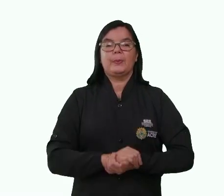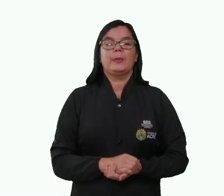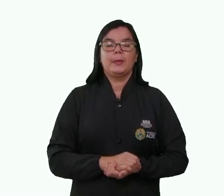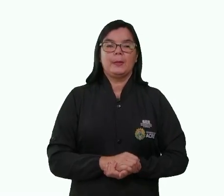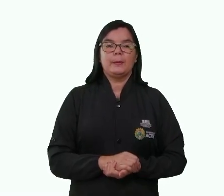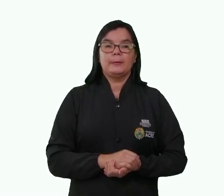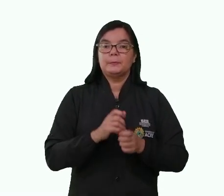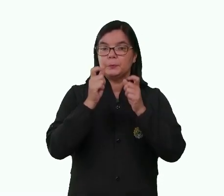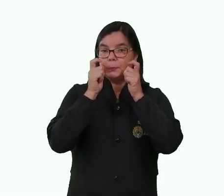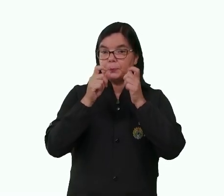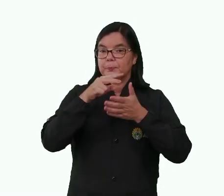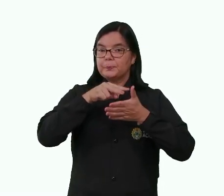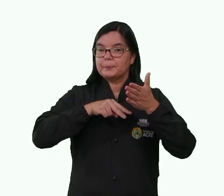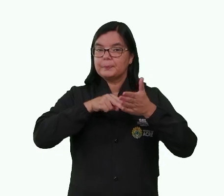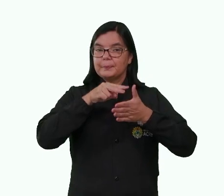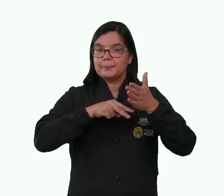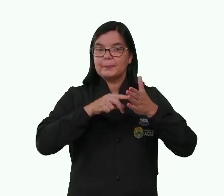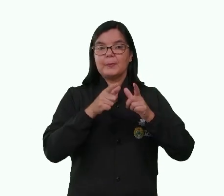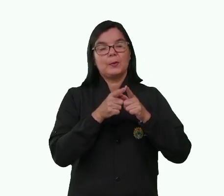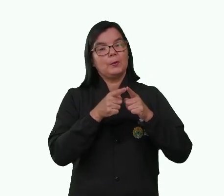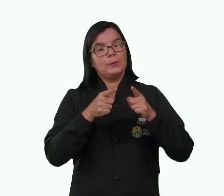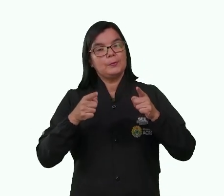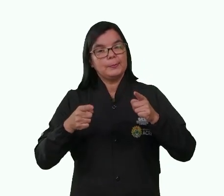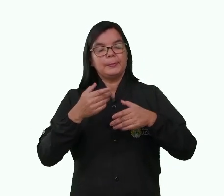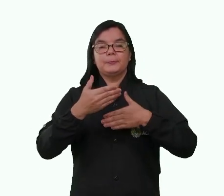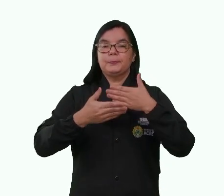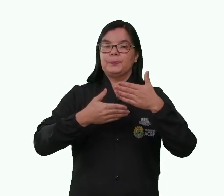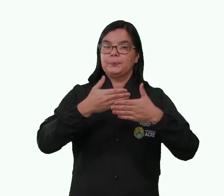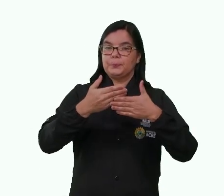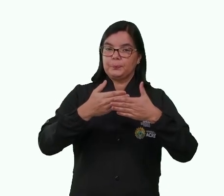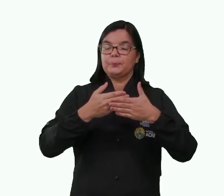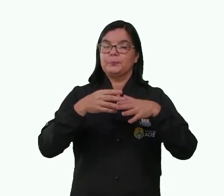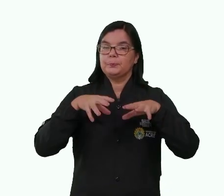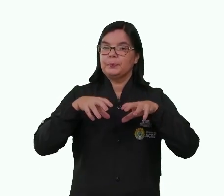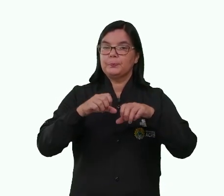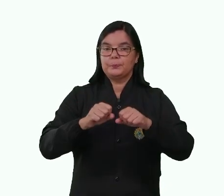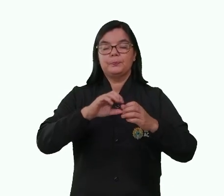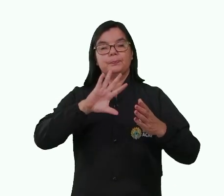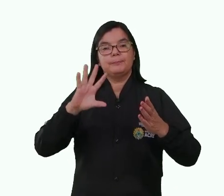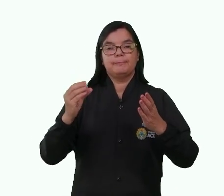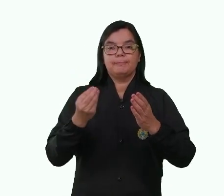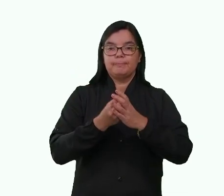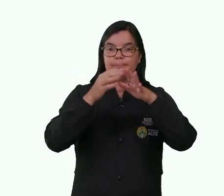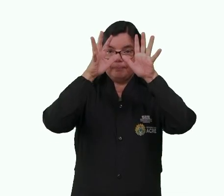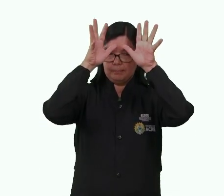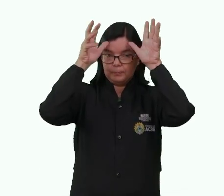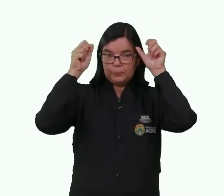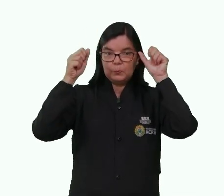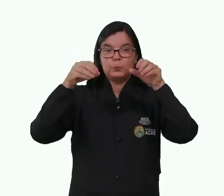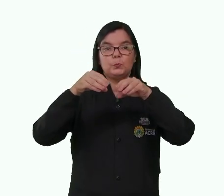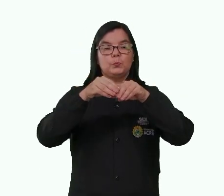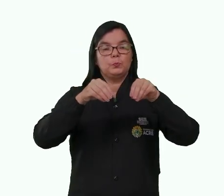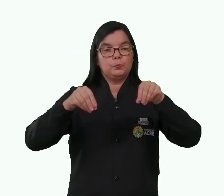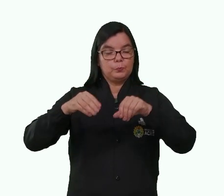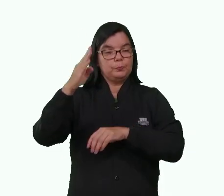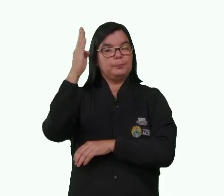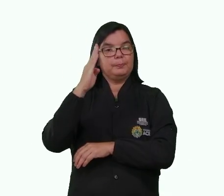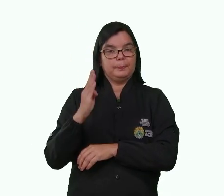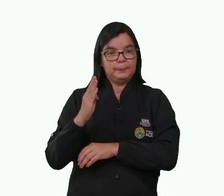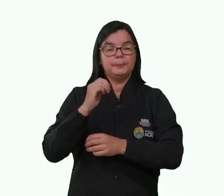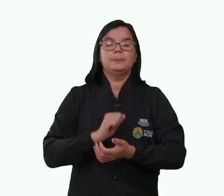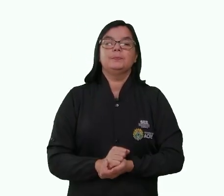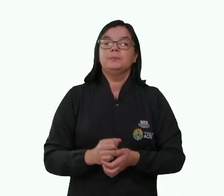bastante atenção a leitura. Durante o processo de ocupação e integração do Acre ao